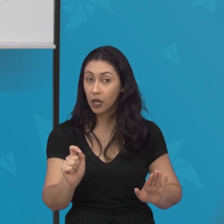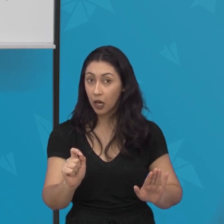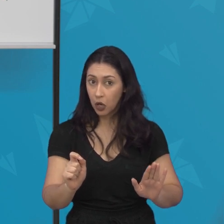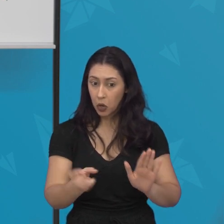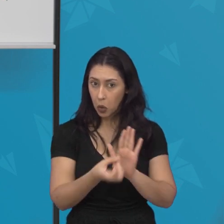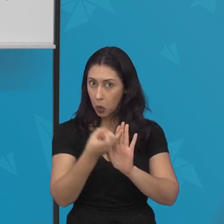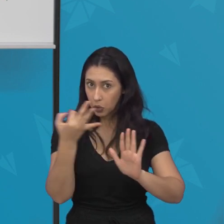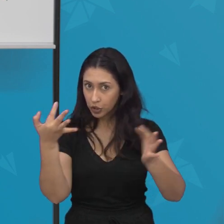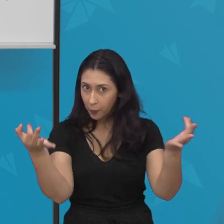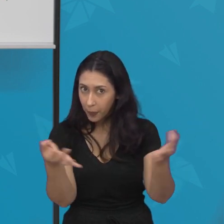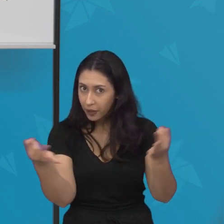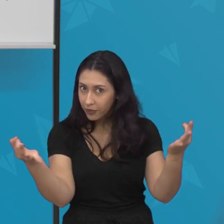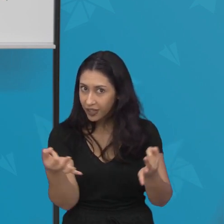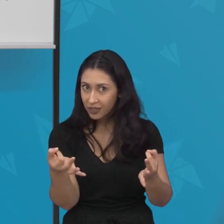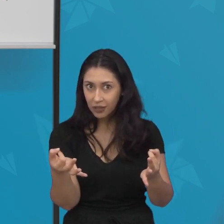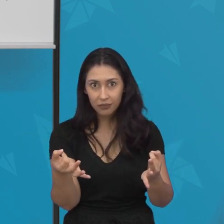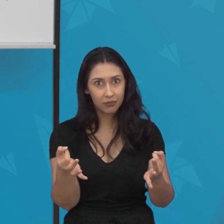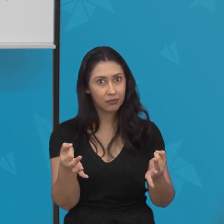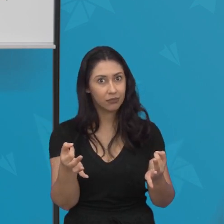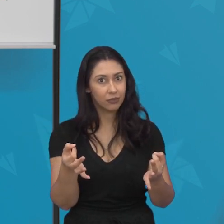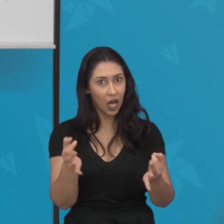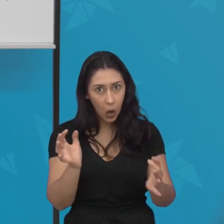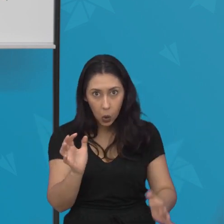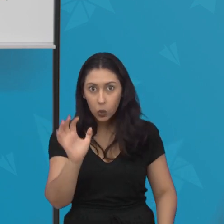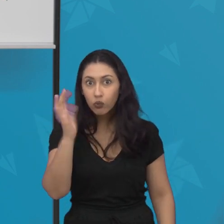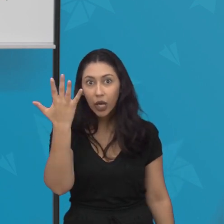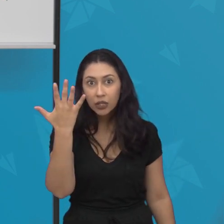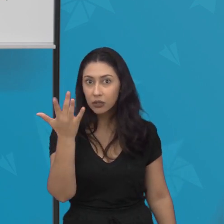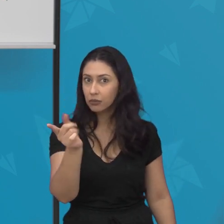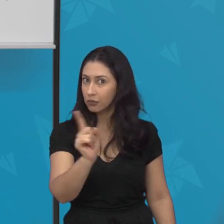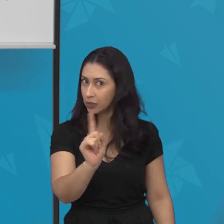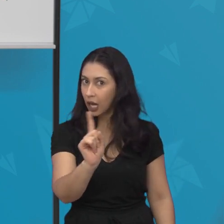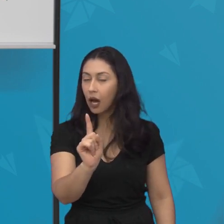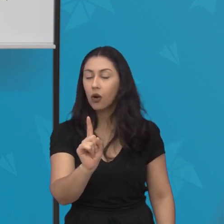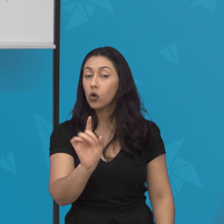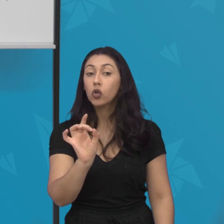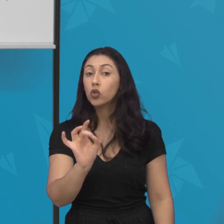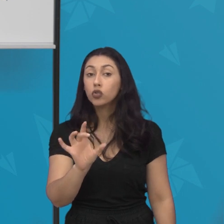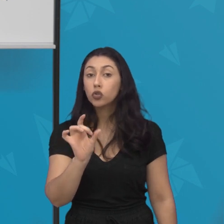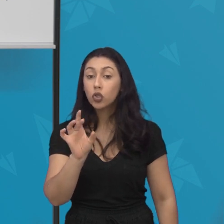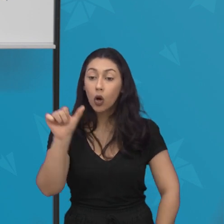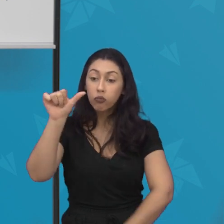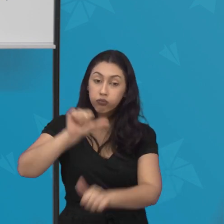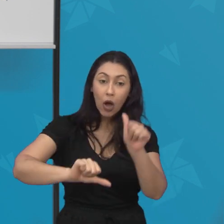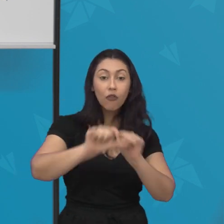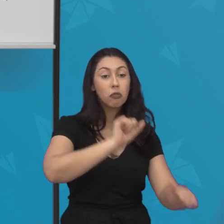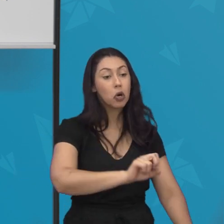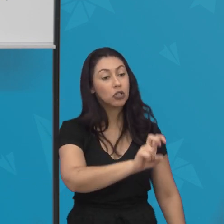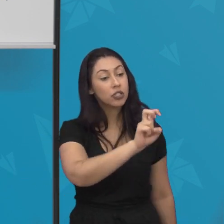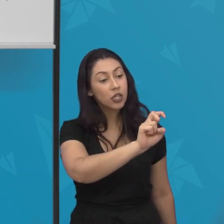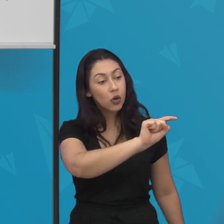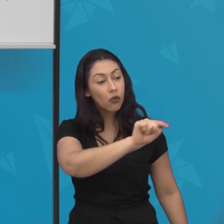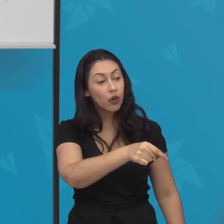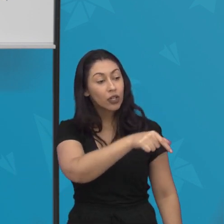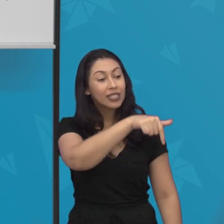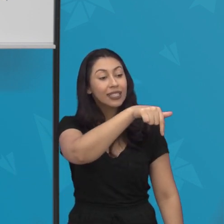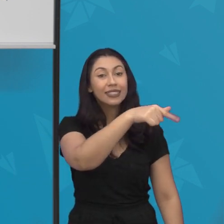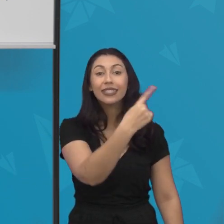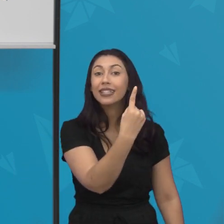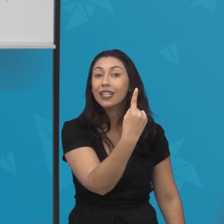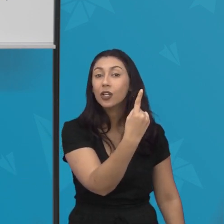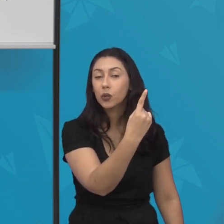essa quantidade ideal de hidrogênio não é o que está acontecendo, né? Ele tem aqui a formação de 5,71 litros, né? Então a gente quer